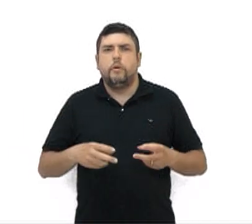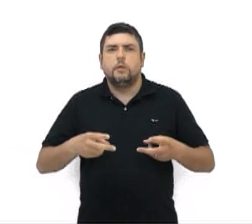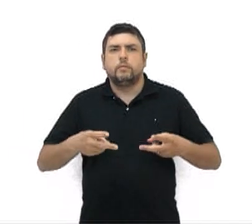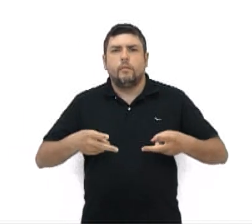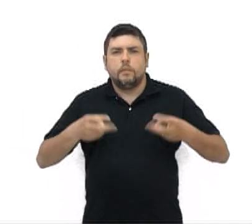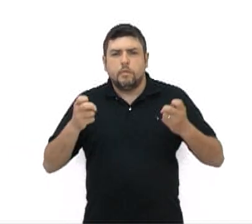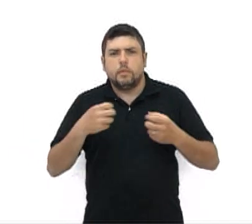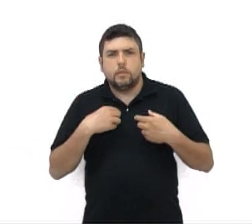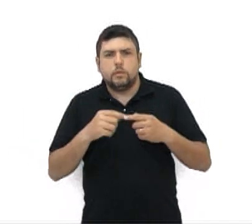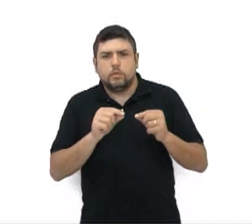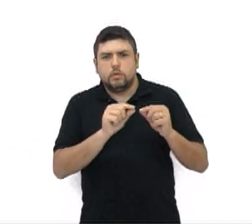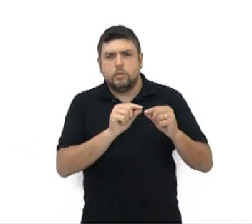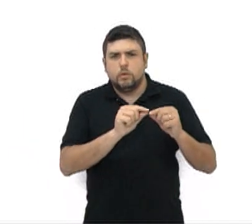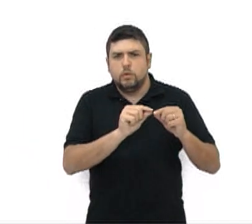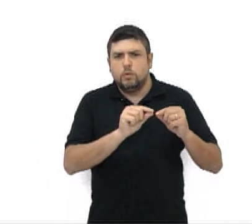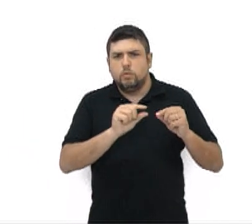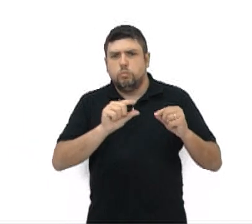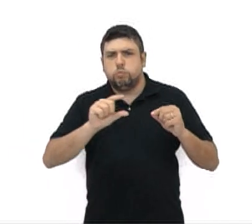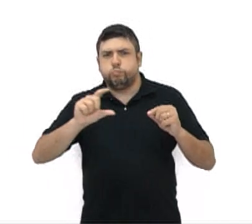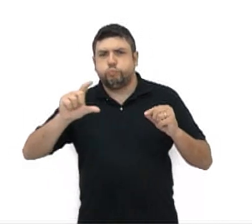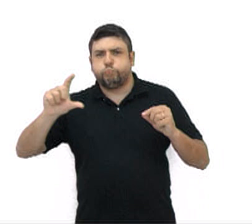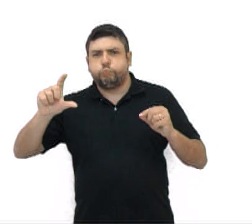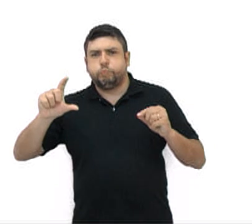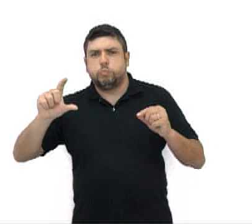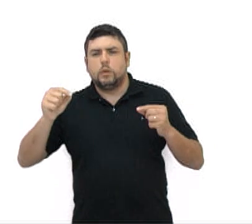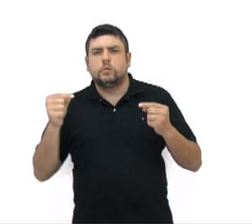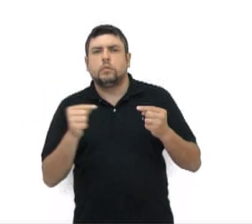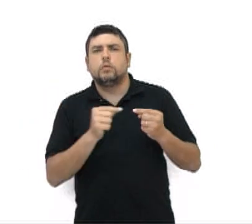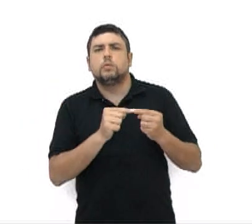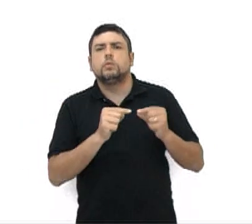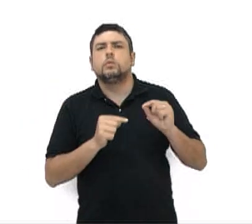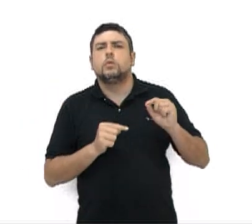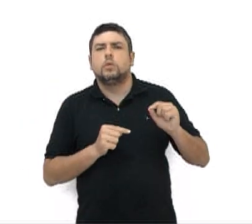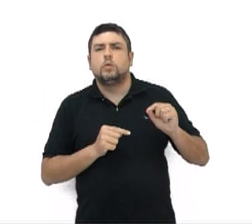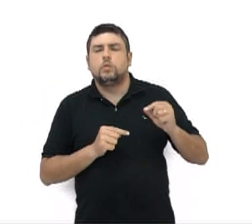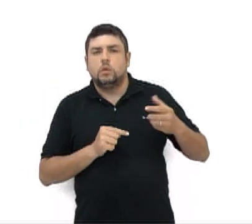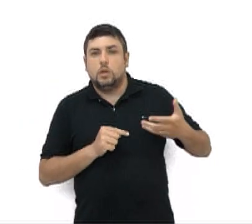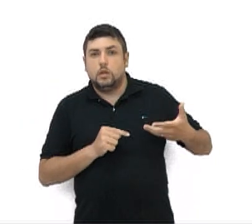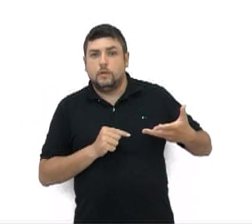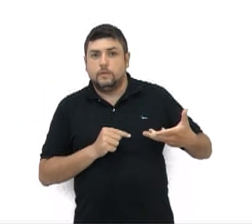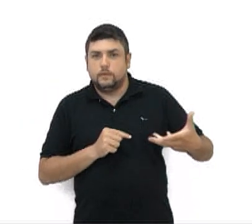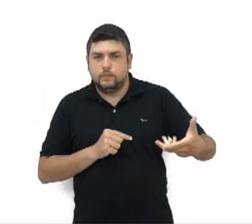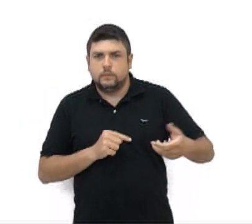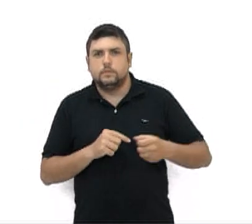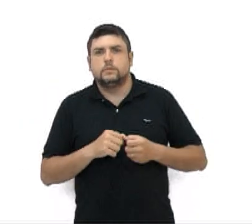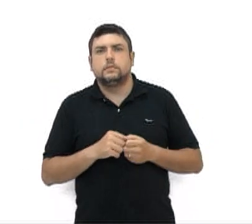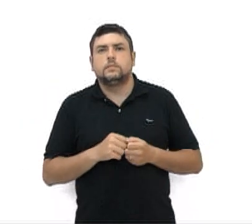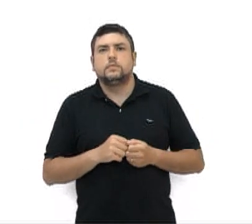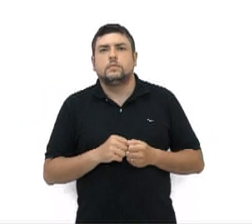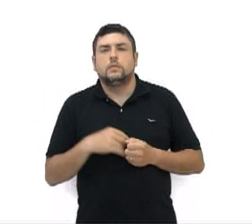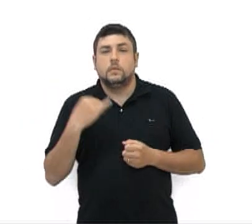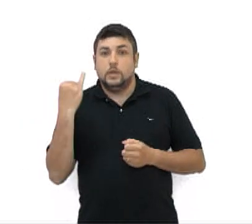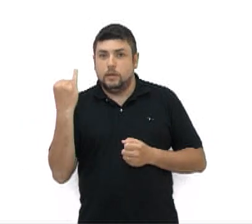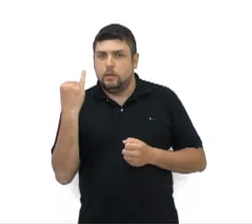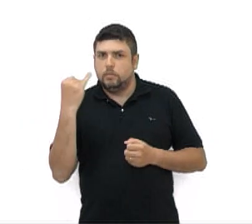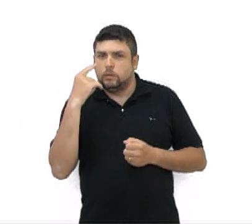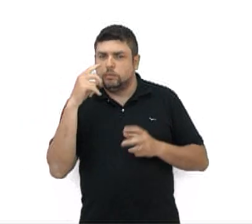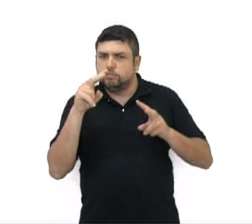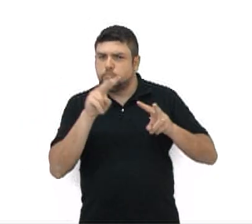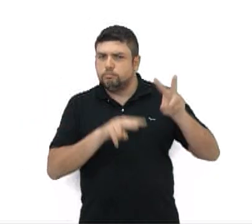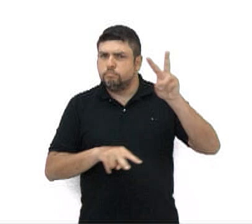movimento progressivo ou retrógrado está somente associado à condição da velocidade. É muito importante analisar